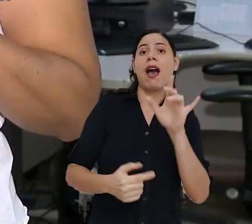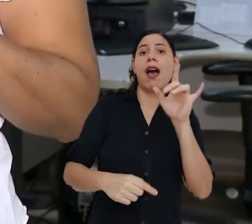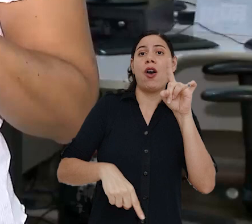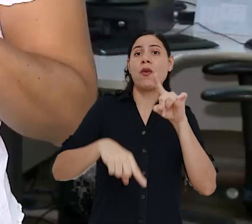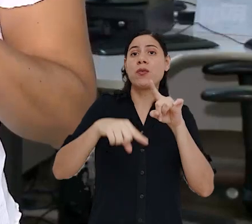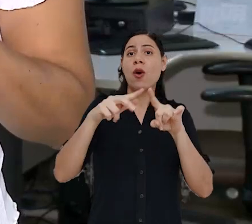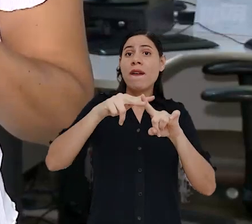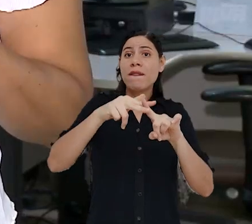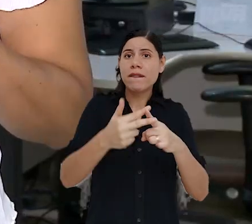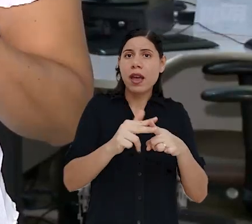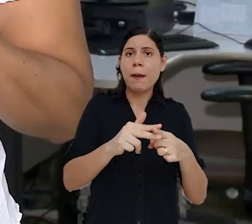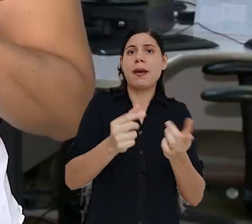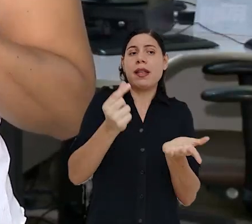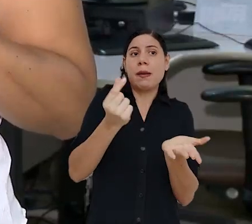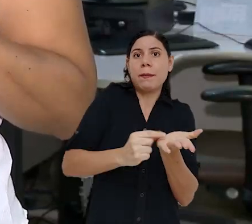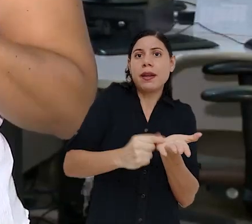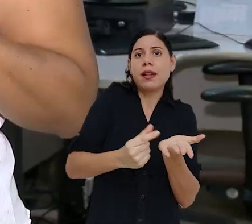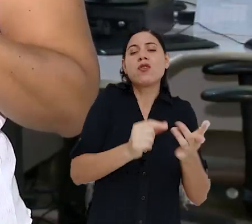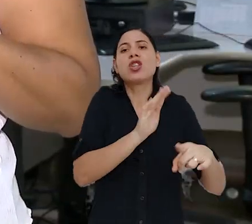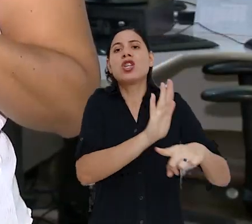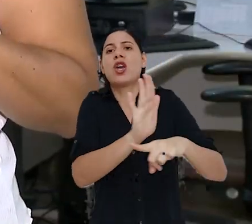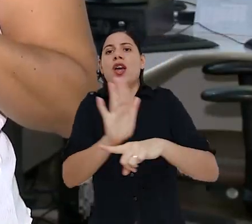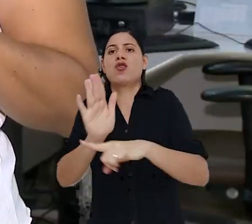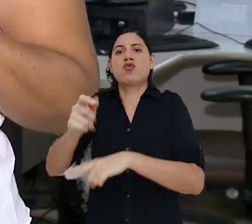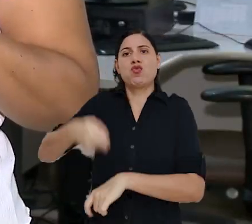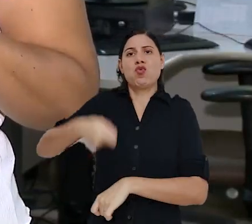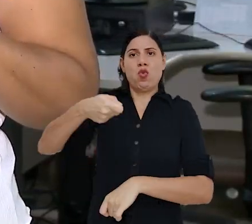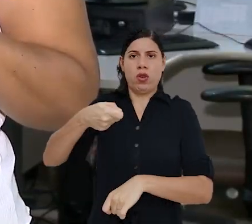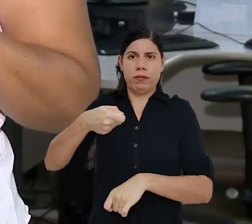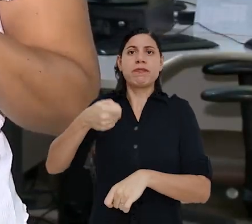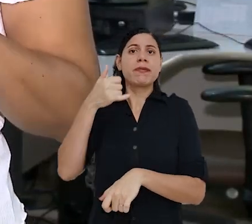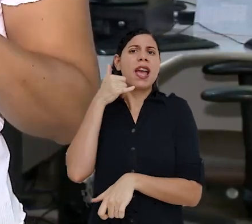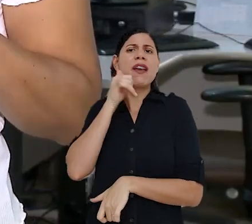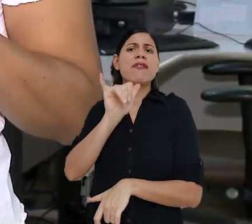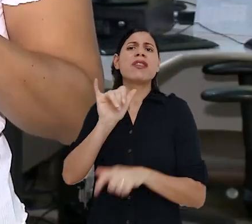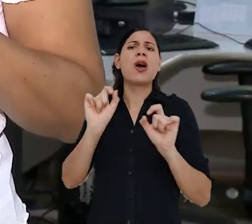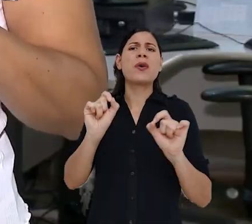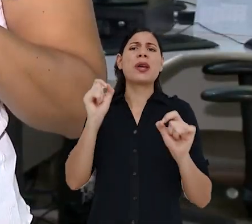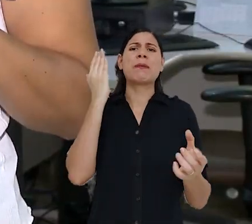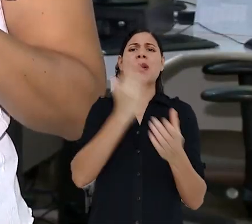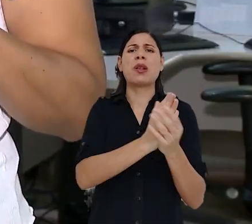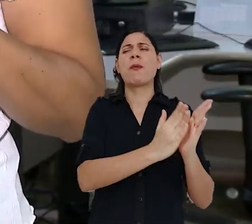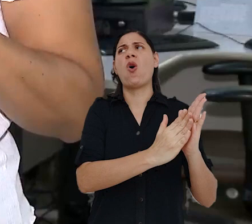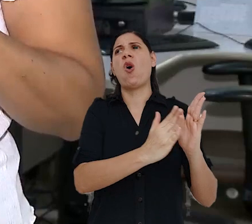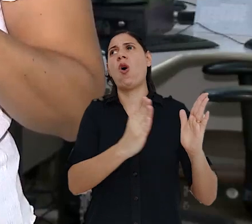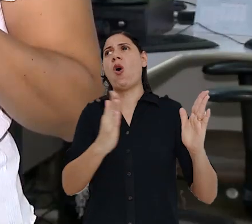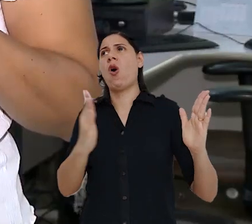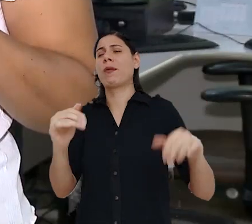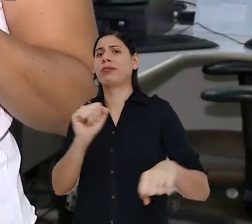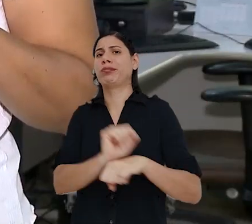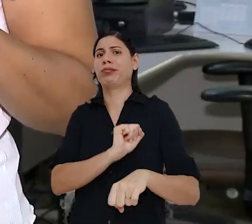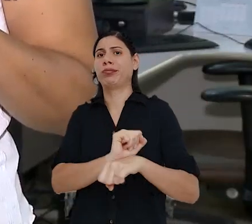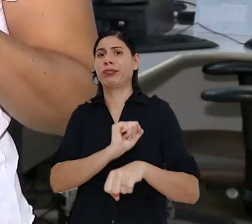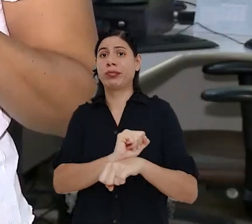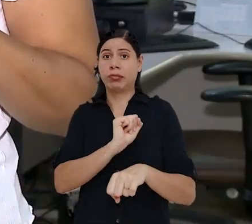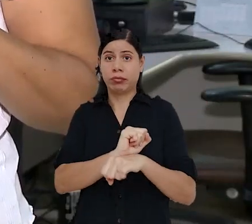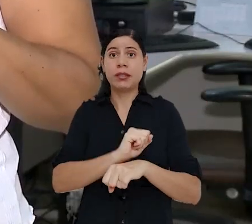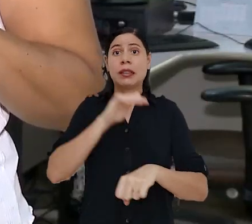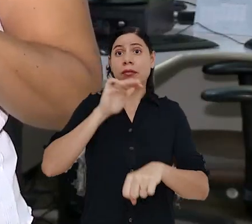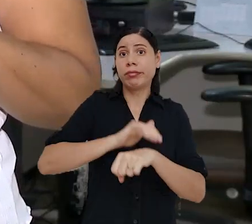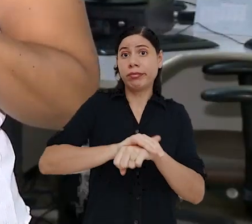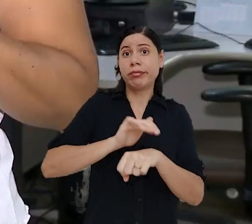que auxiliem na gestão e no julgamento dos processos, evitando que essas demandas fiquem paradas além do aceitável. De